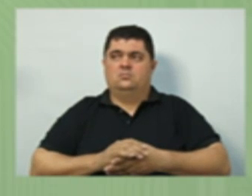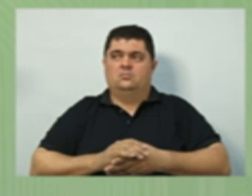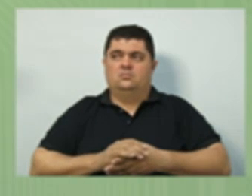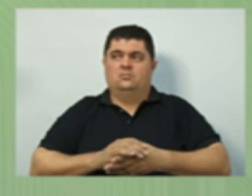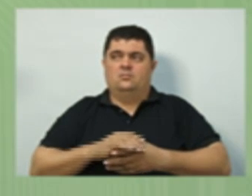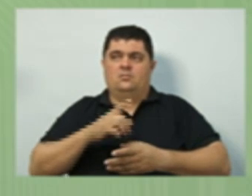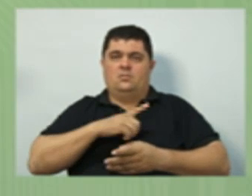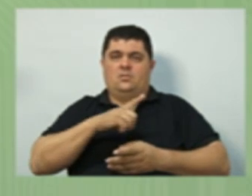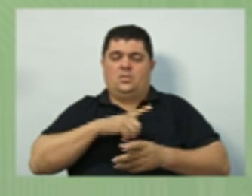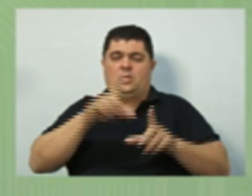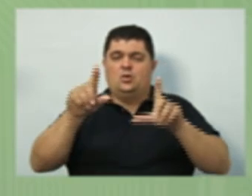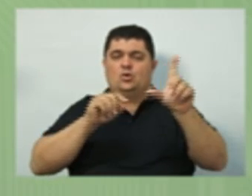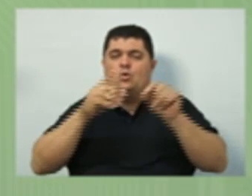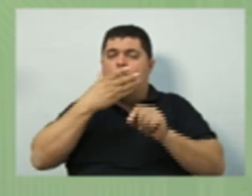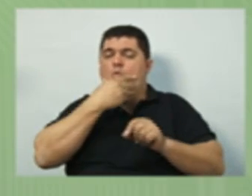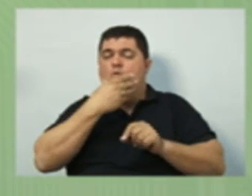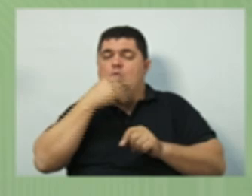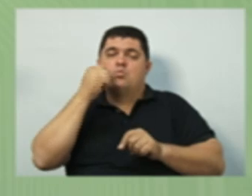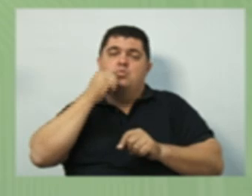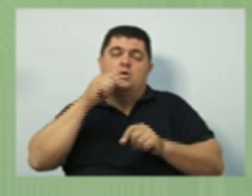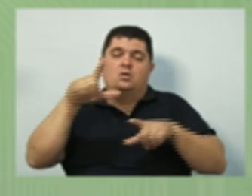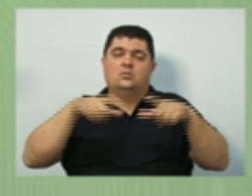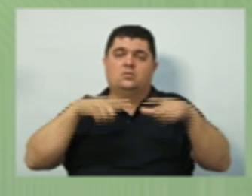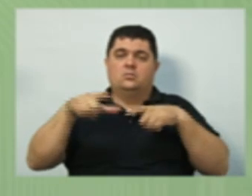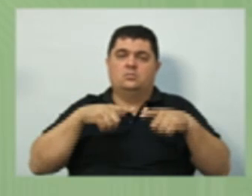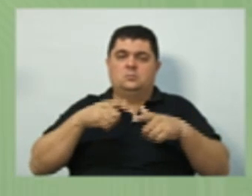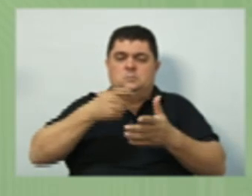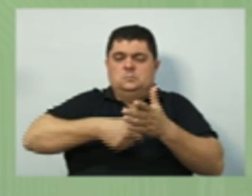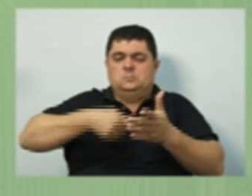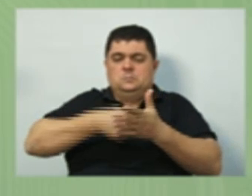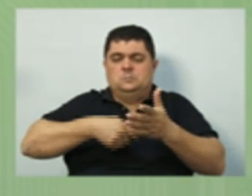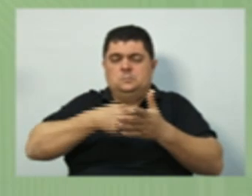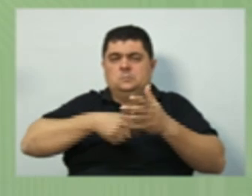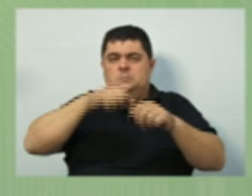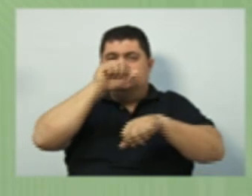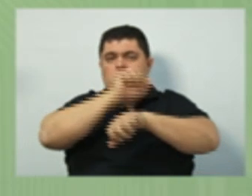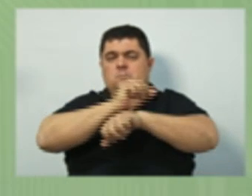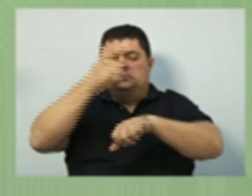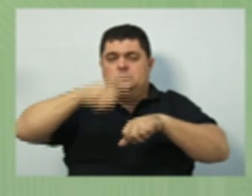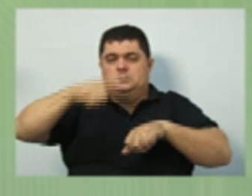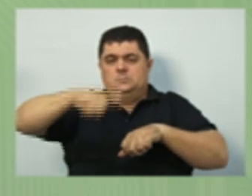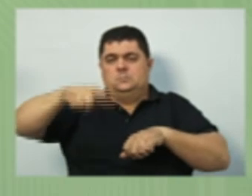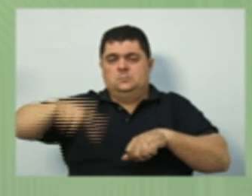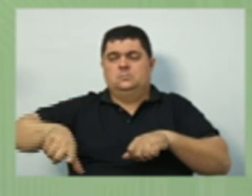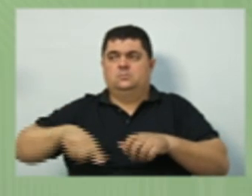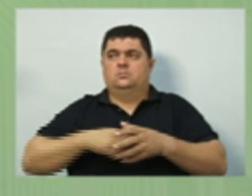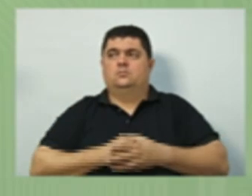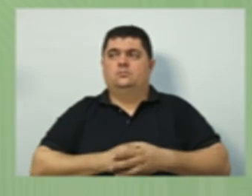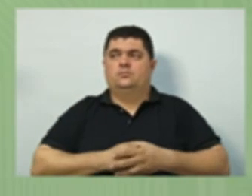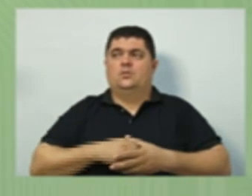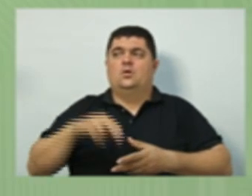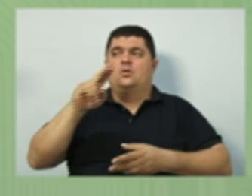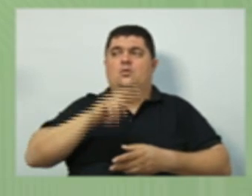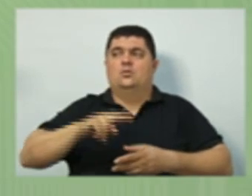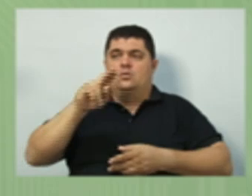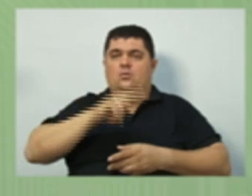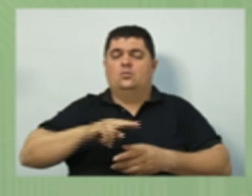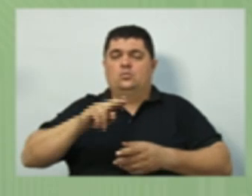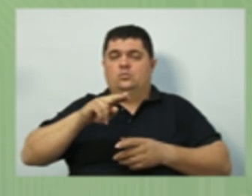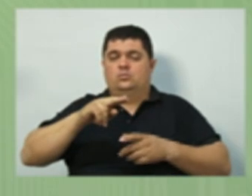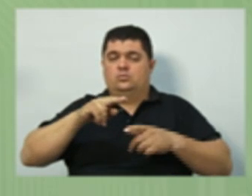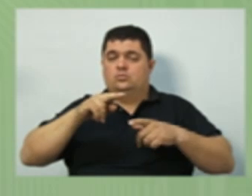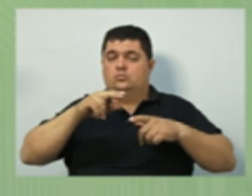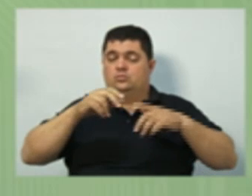divisão sexual do trabalho. Exploração do trabalho repetitivo. Utilização de